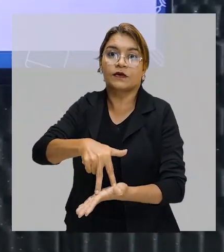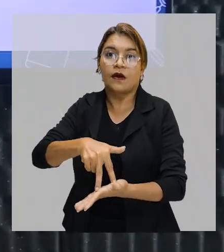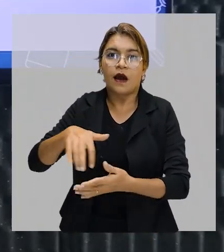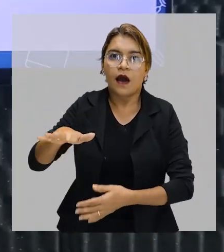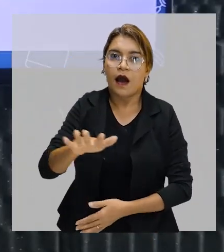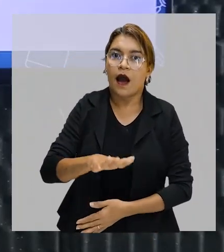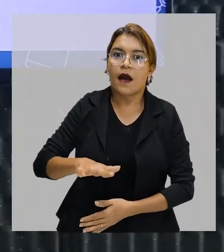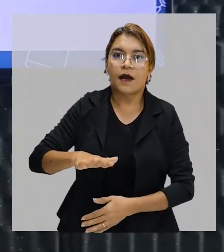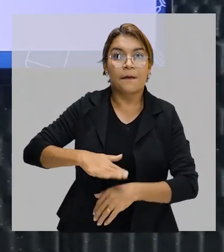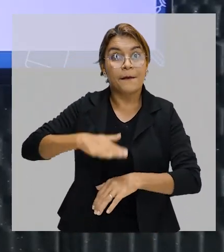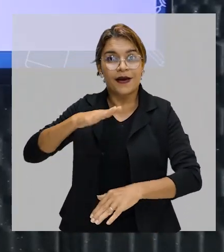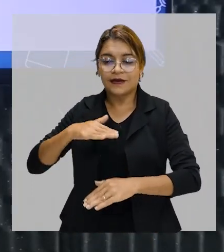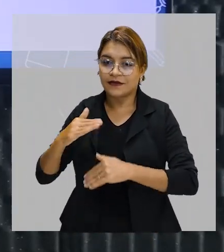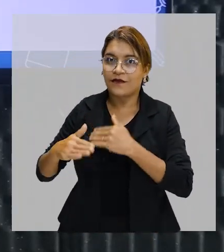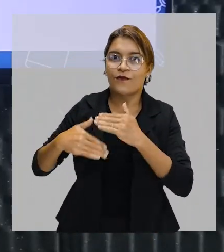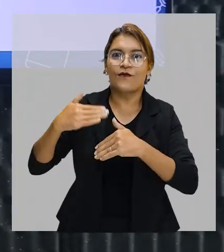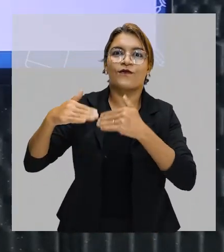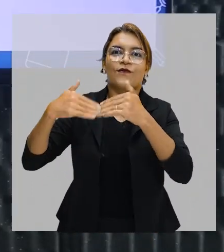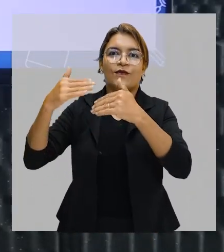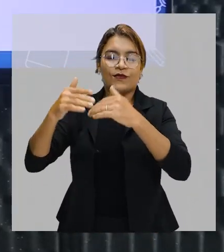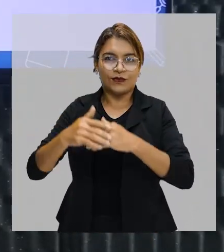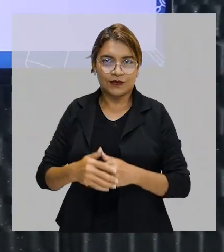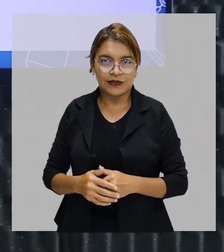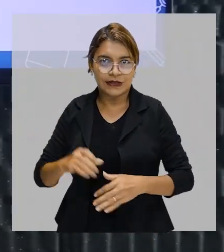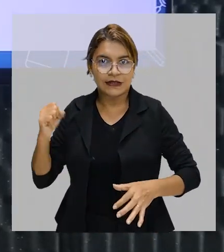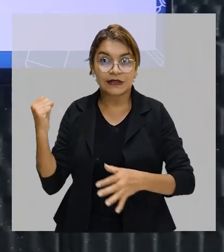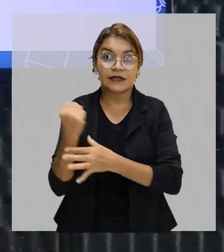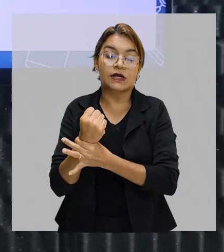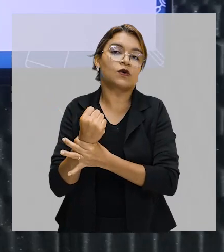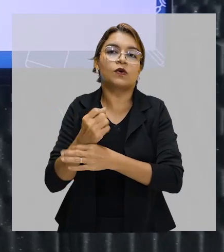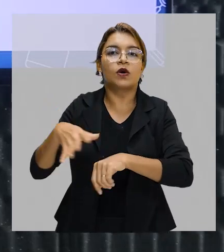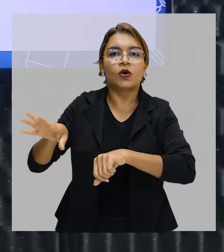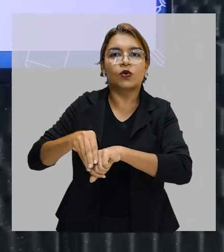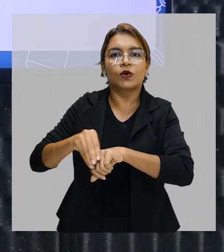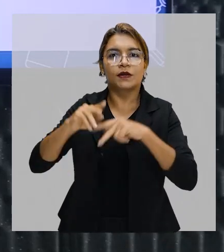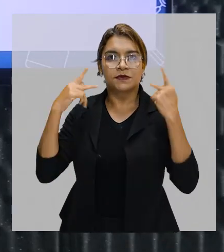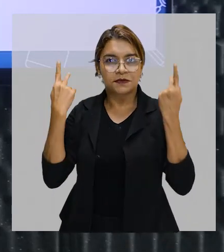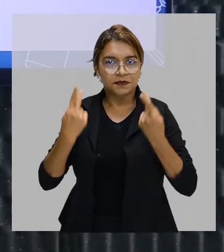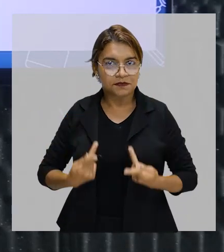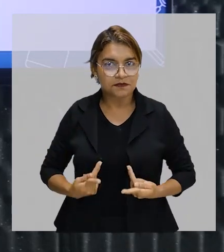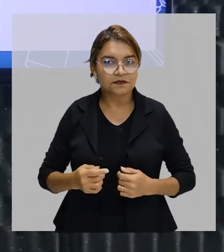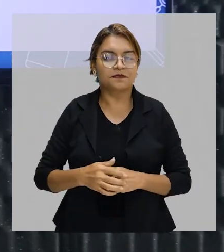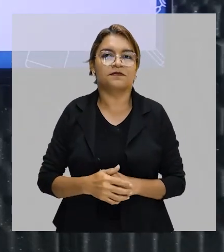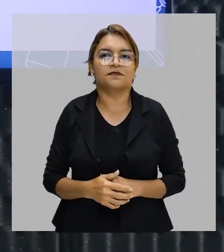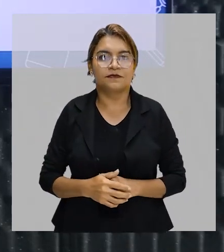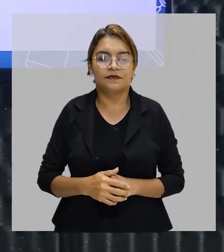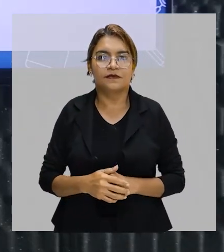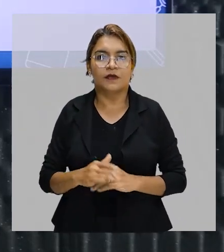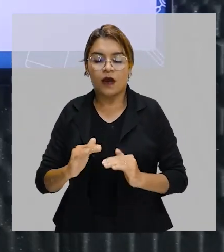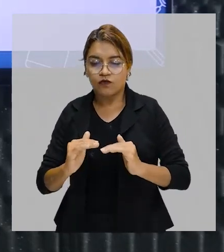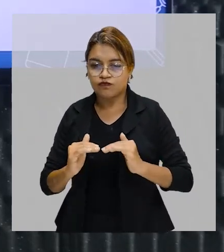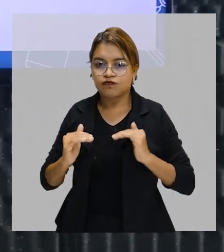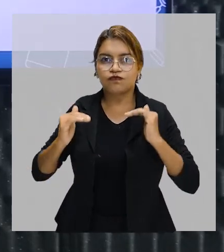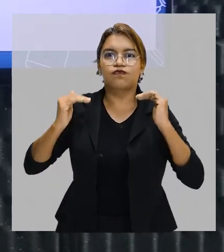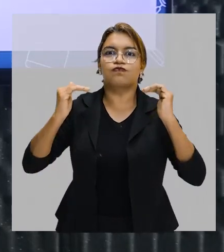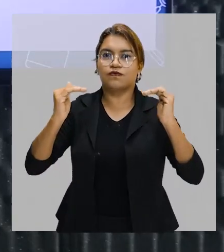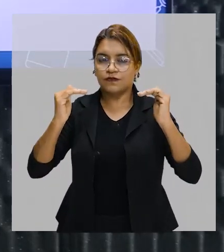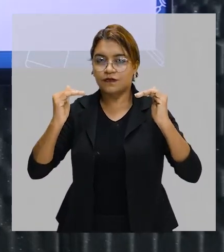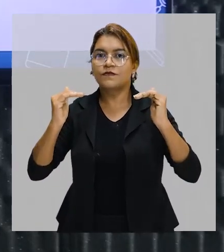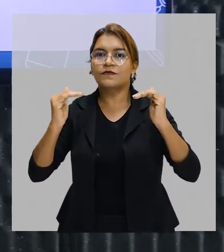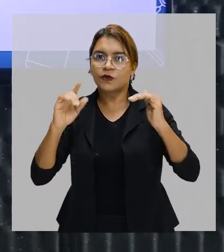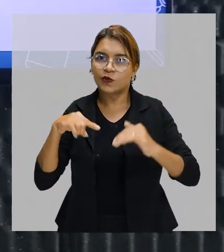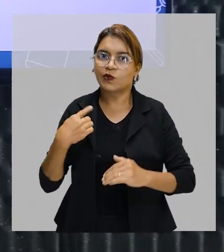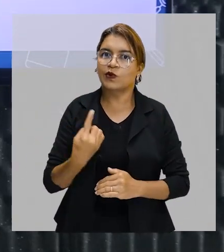mais evoluída, a área mais segura do conhecimento humano. É o topo, é o auge do